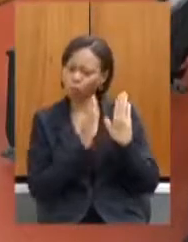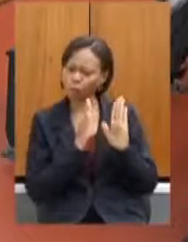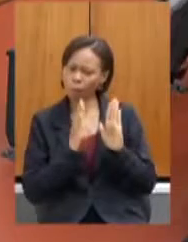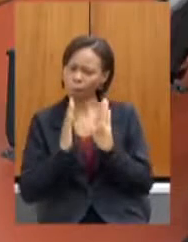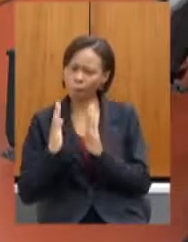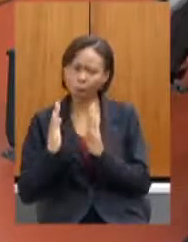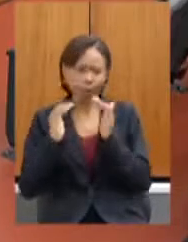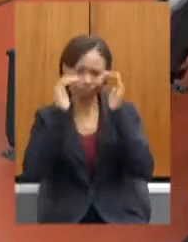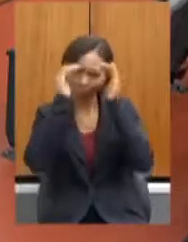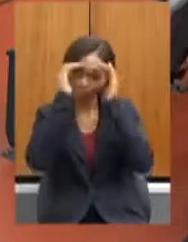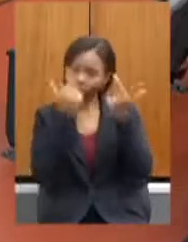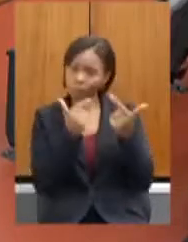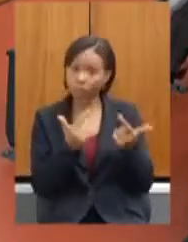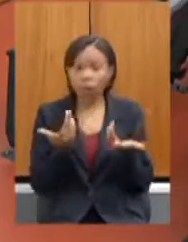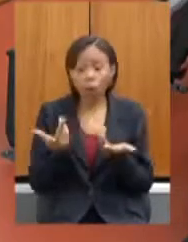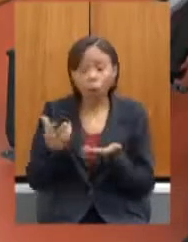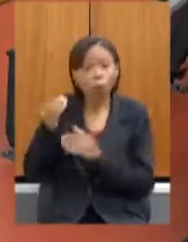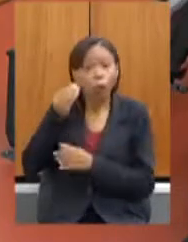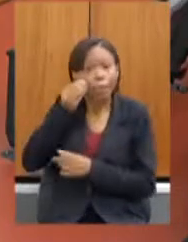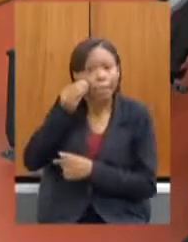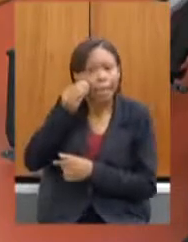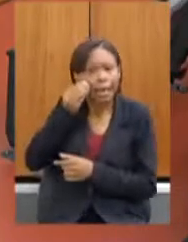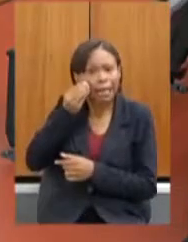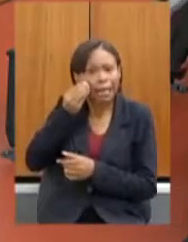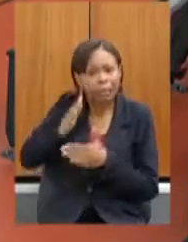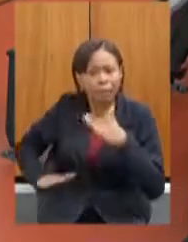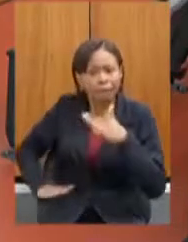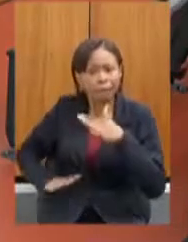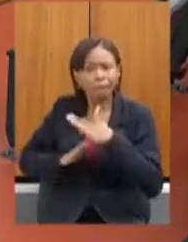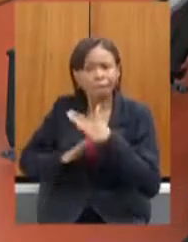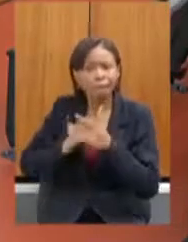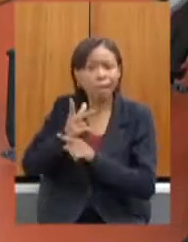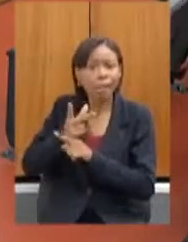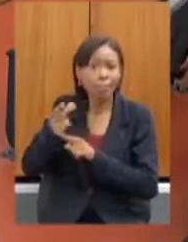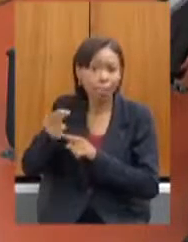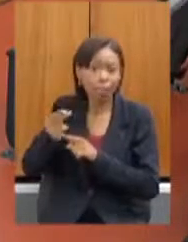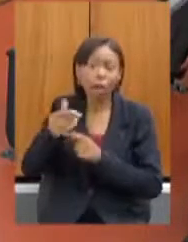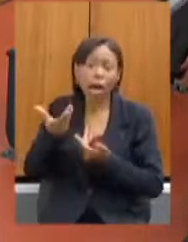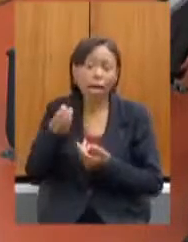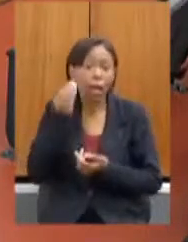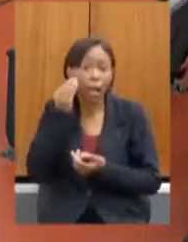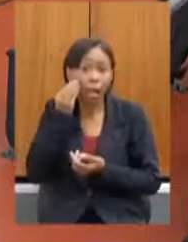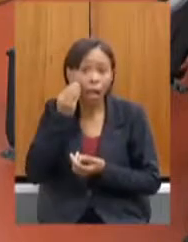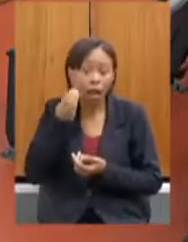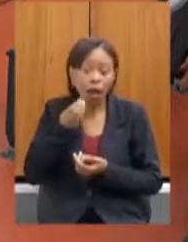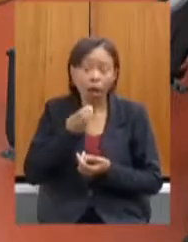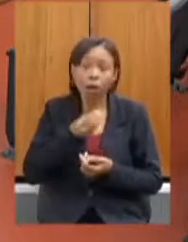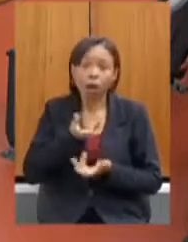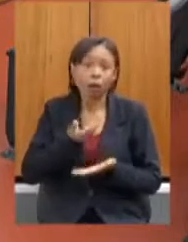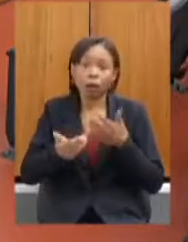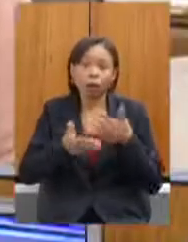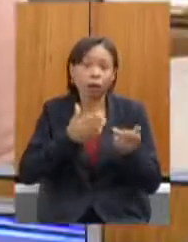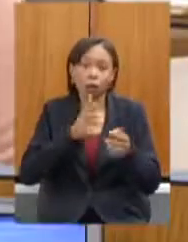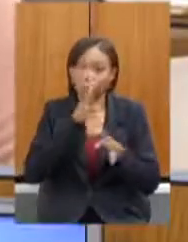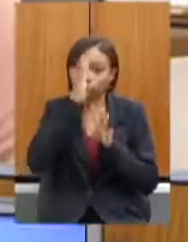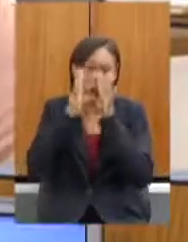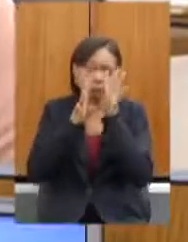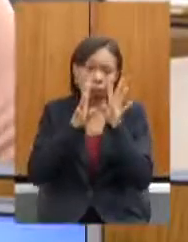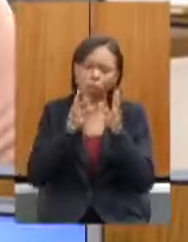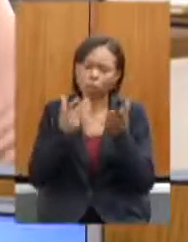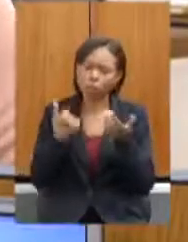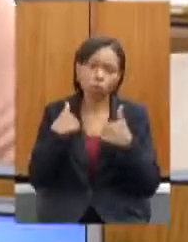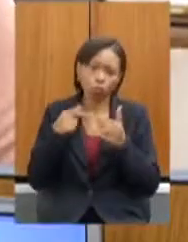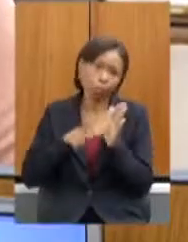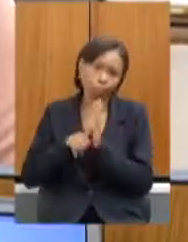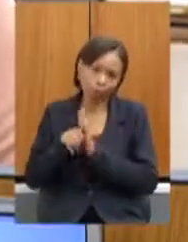testagem o teste estava vencendo E aí testou desordenadamente foi essa minha pergunta que eu não consegui compreender que ela não foi